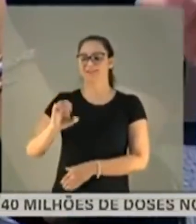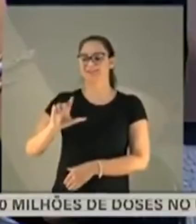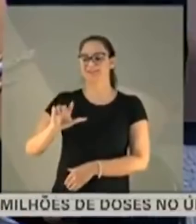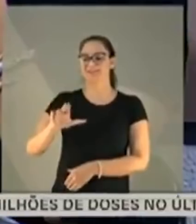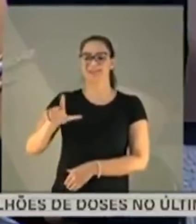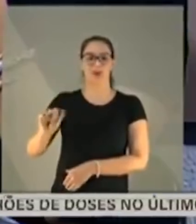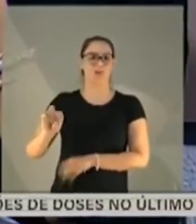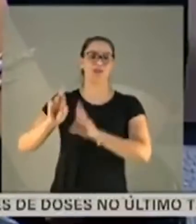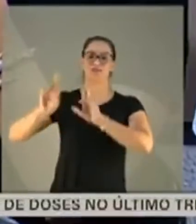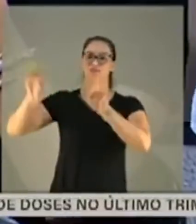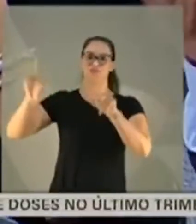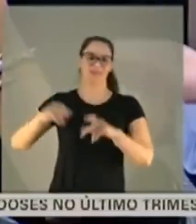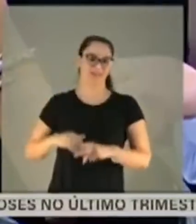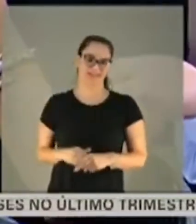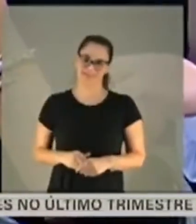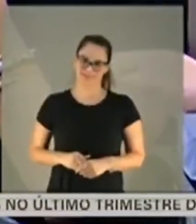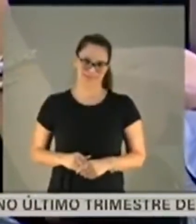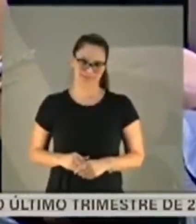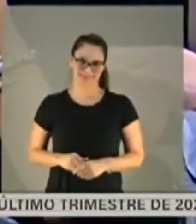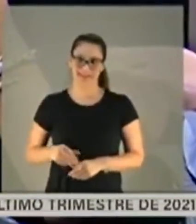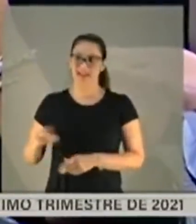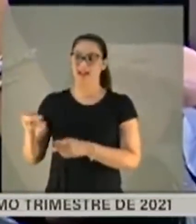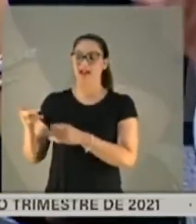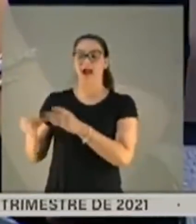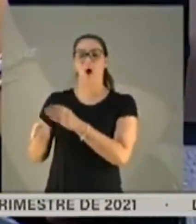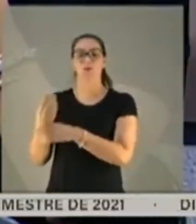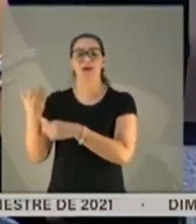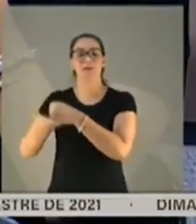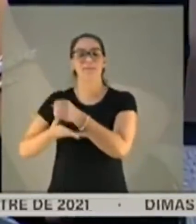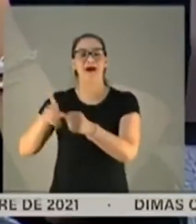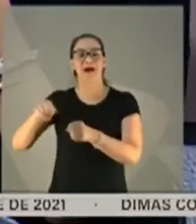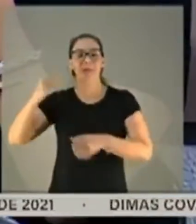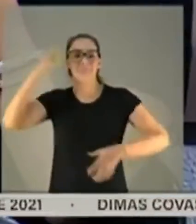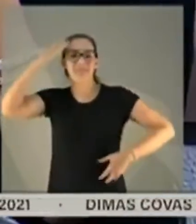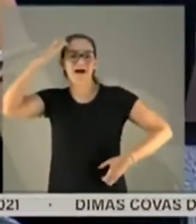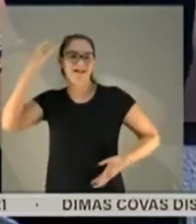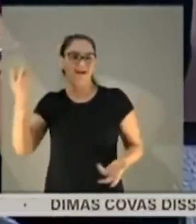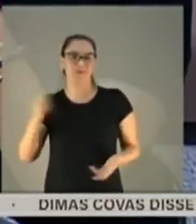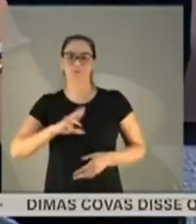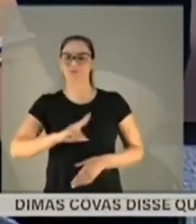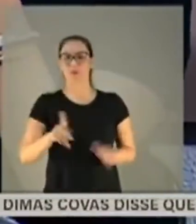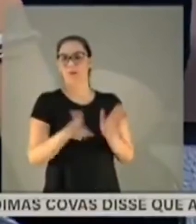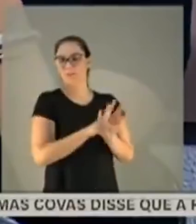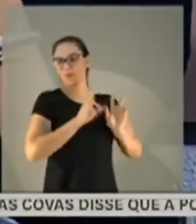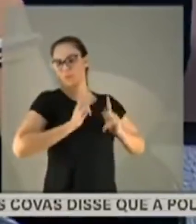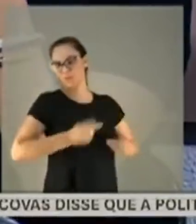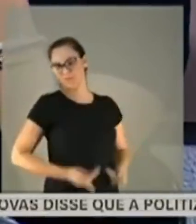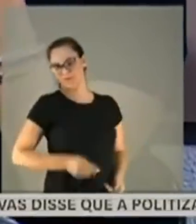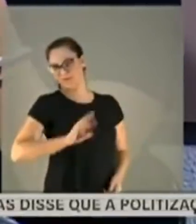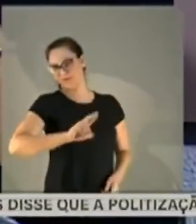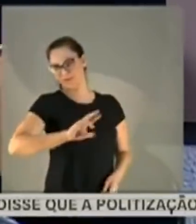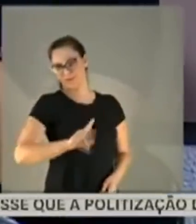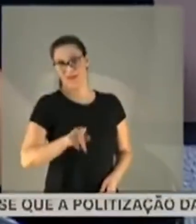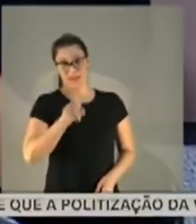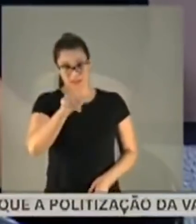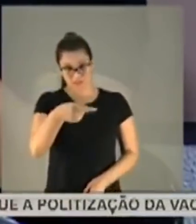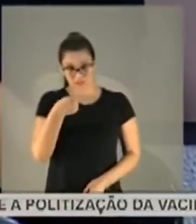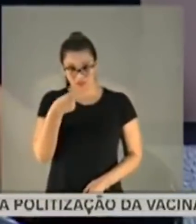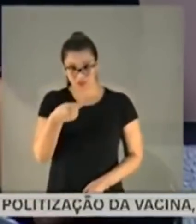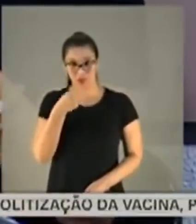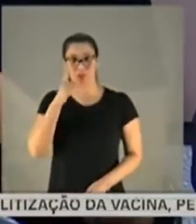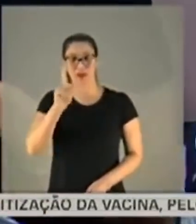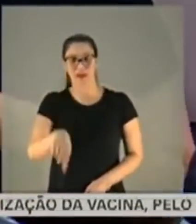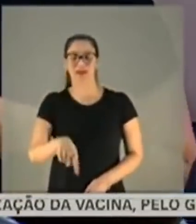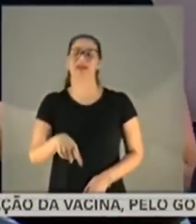viveram que uma uma célula de rim de macaco Tá certo não é uma célula embrionário humano essas células que o senhor menciona